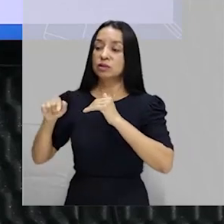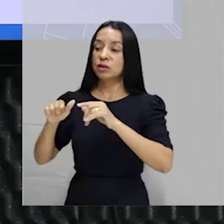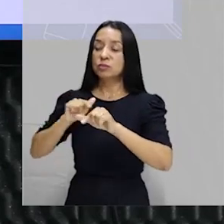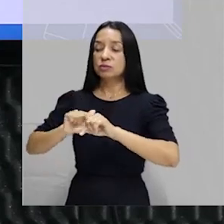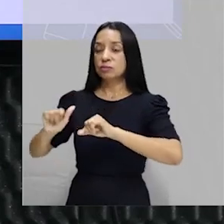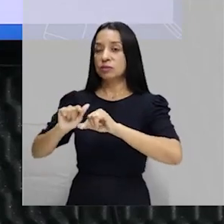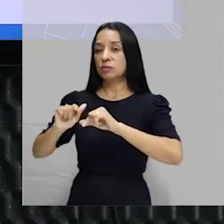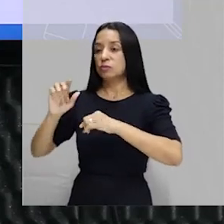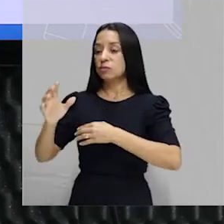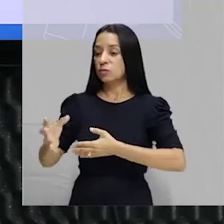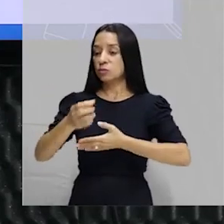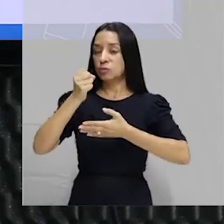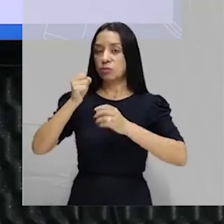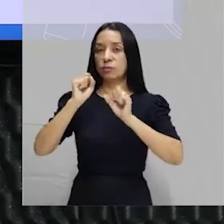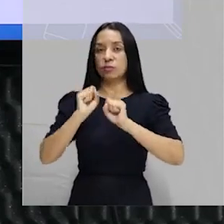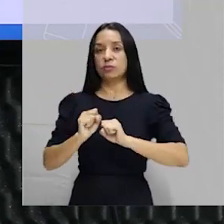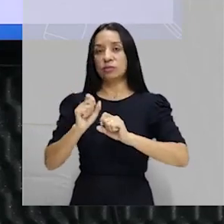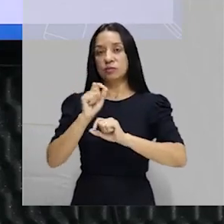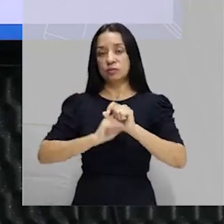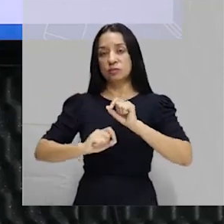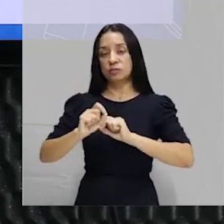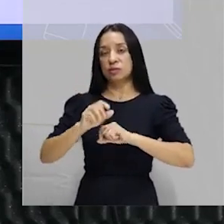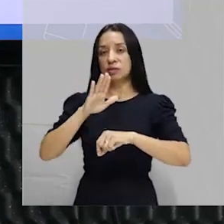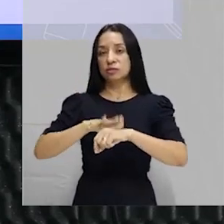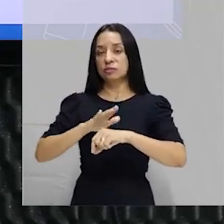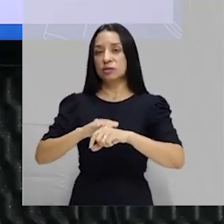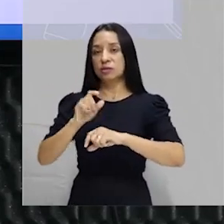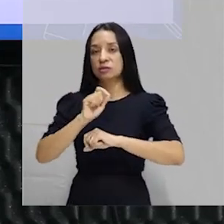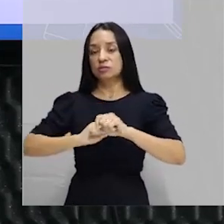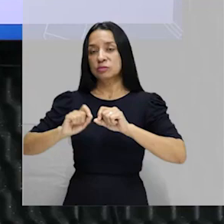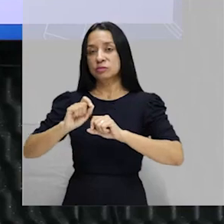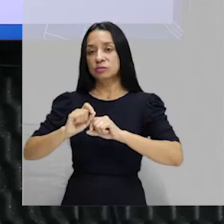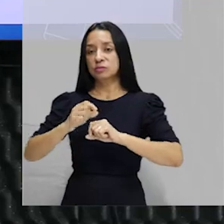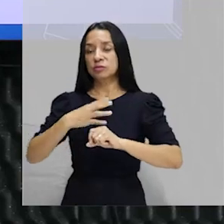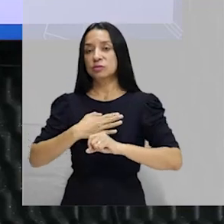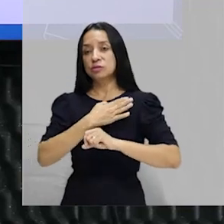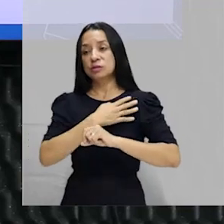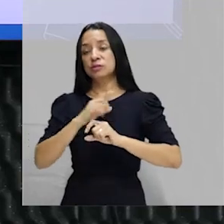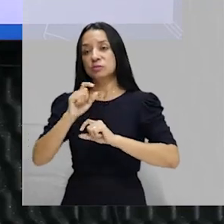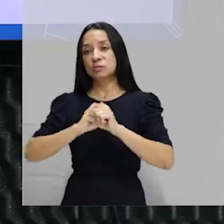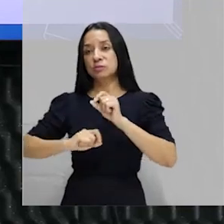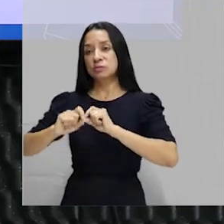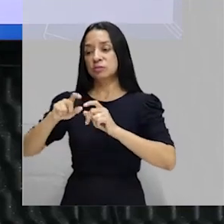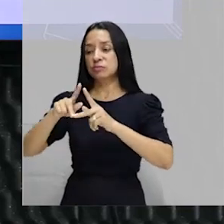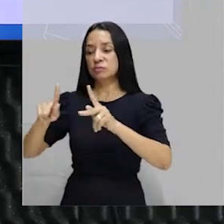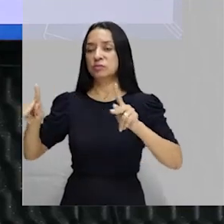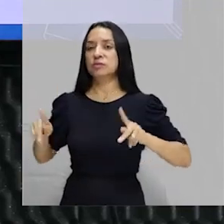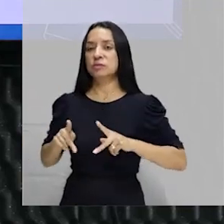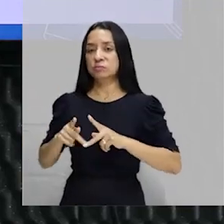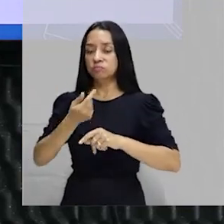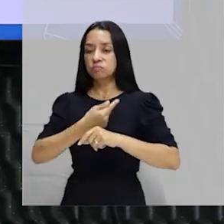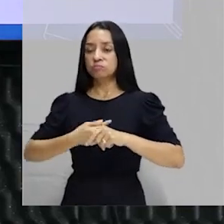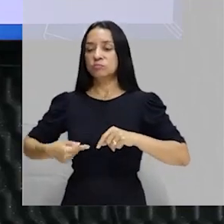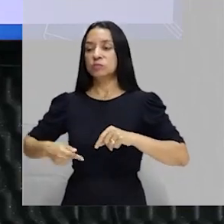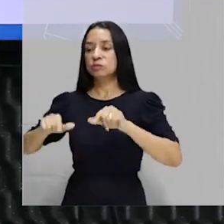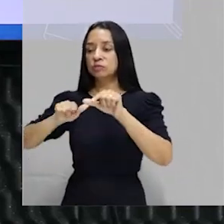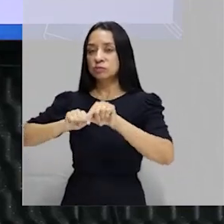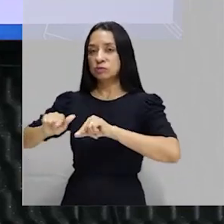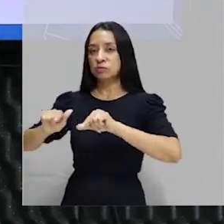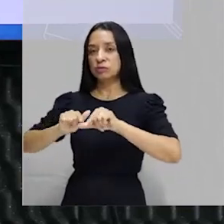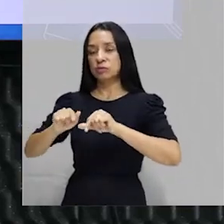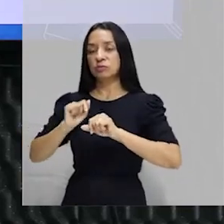socialista. Segundo Karl Marx e Engels, no primeiro momento, a sociedade tende a se organizar de forma desigual a partir do sistema capitalista, onde há